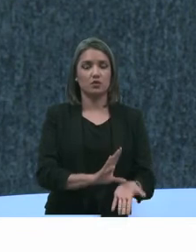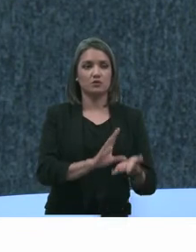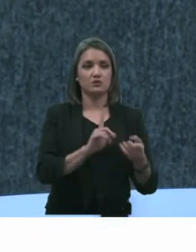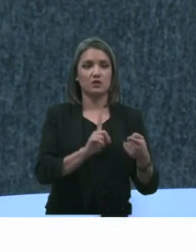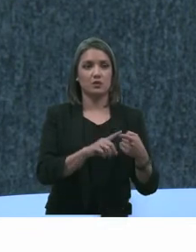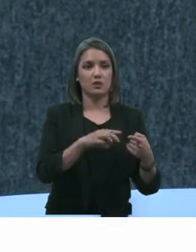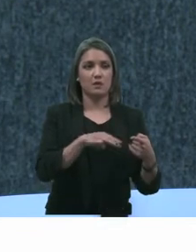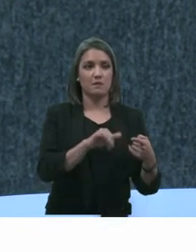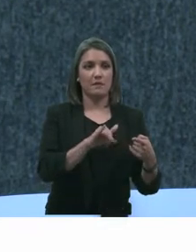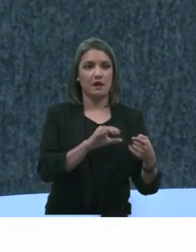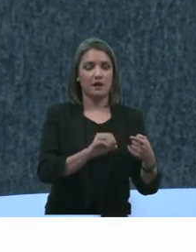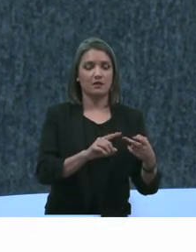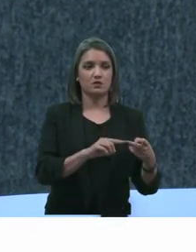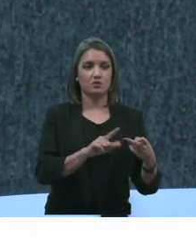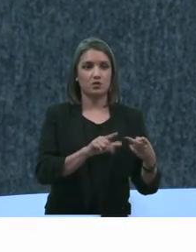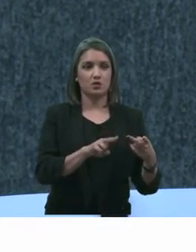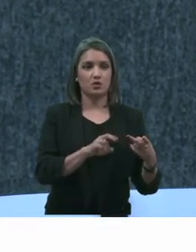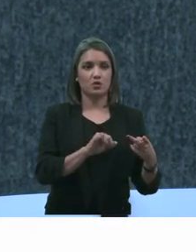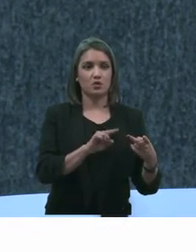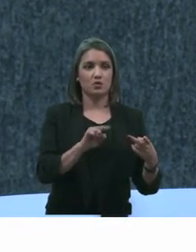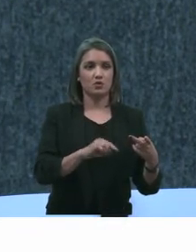Márcio, Luiz Freitas,